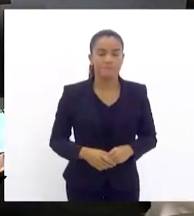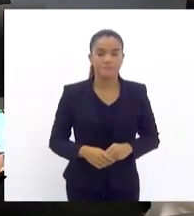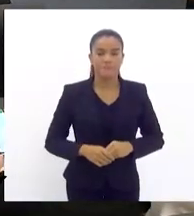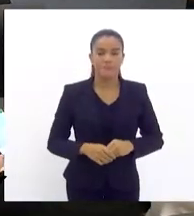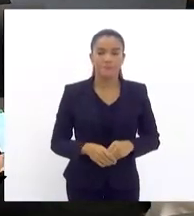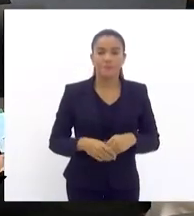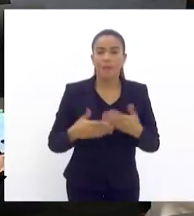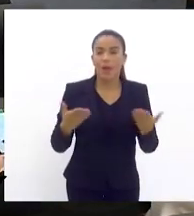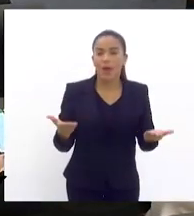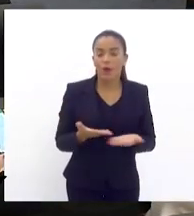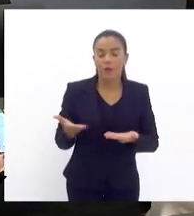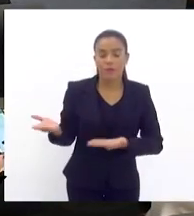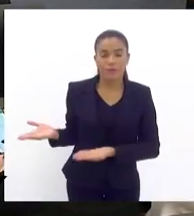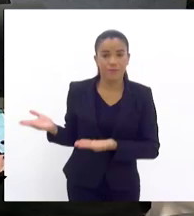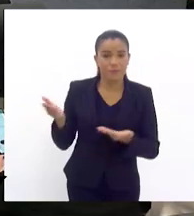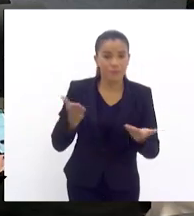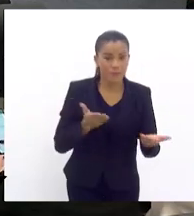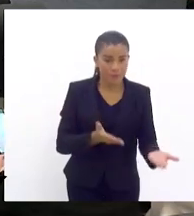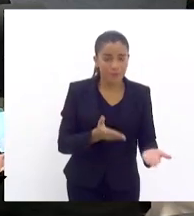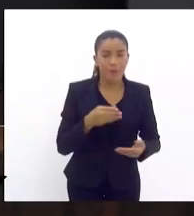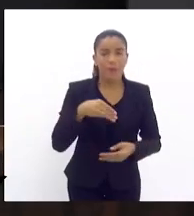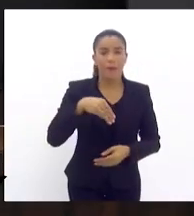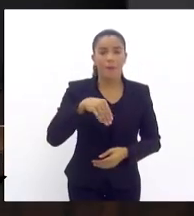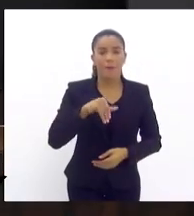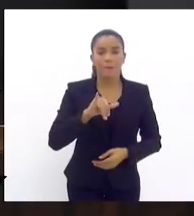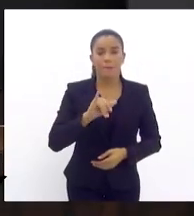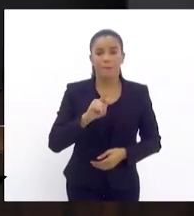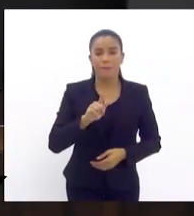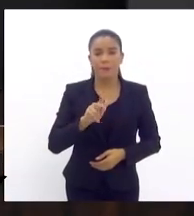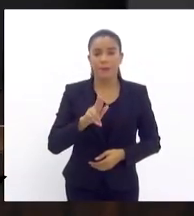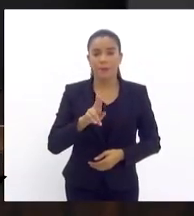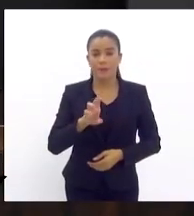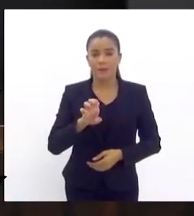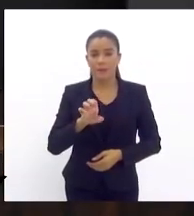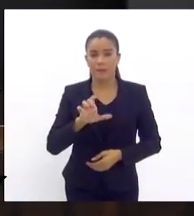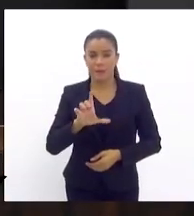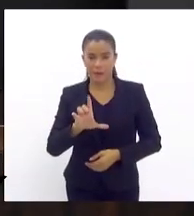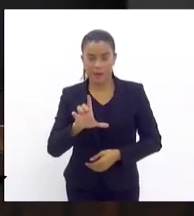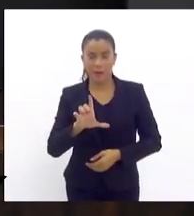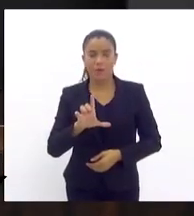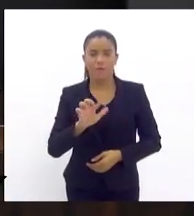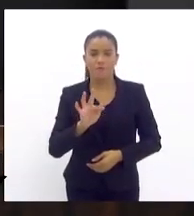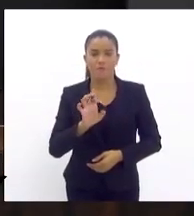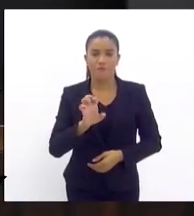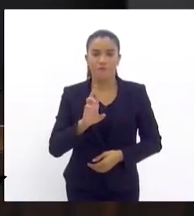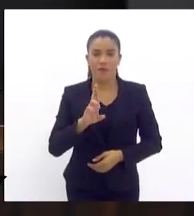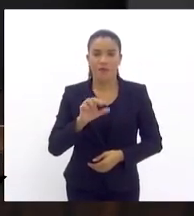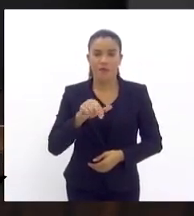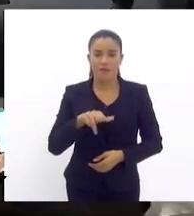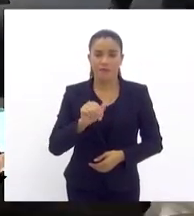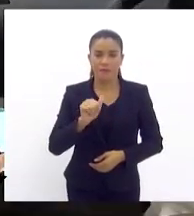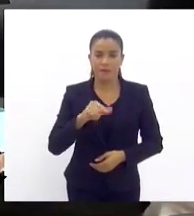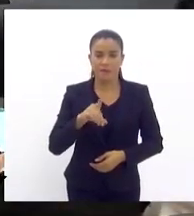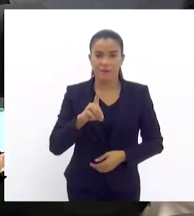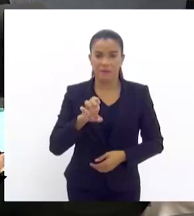Vamos convidar Miguel Fernandes, por favor, para poder fazer uso da palavra. Miguel Fernandes.